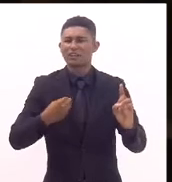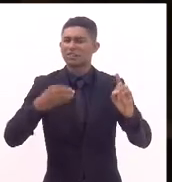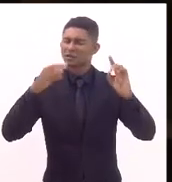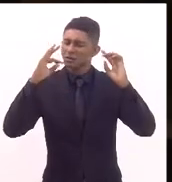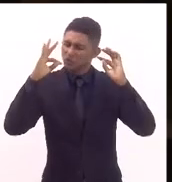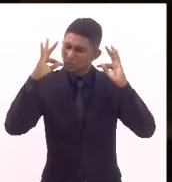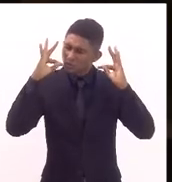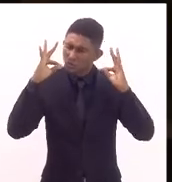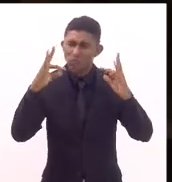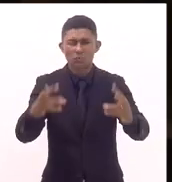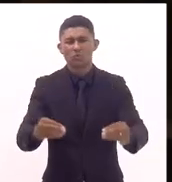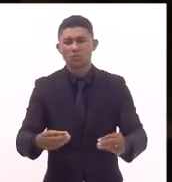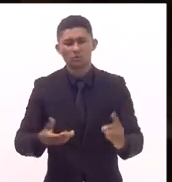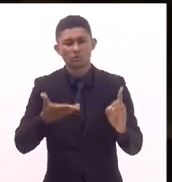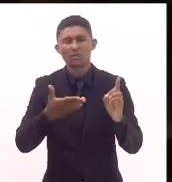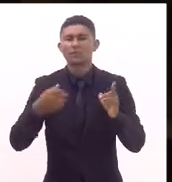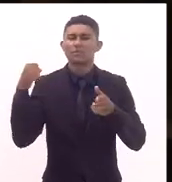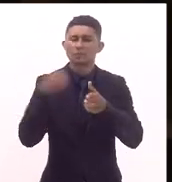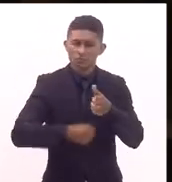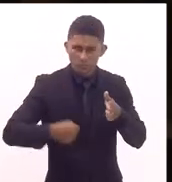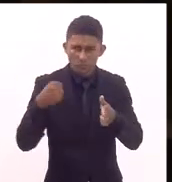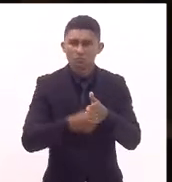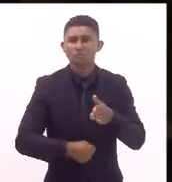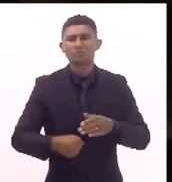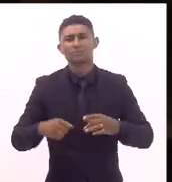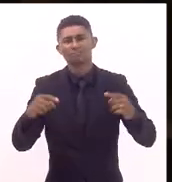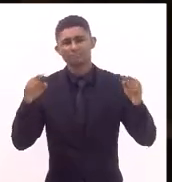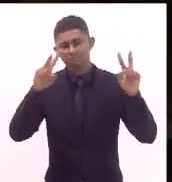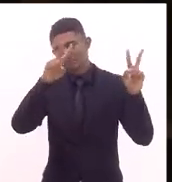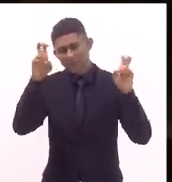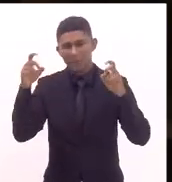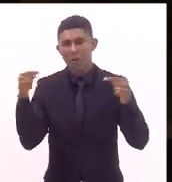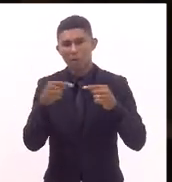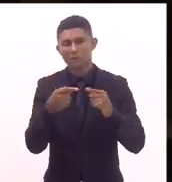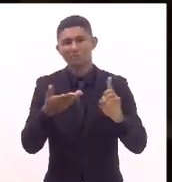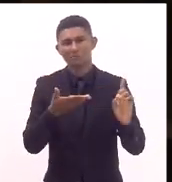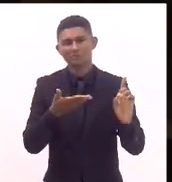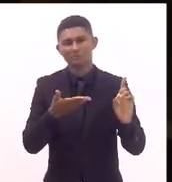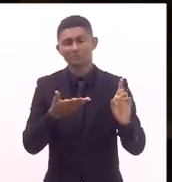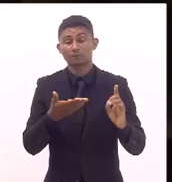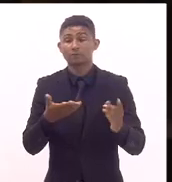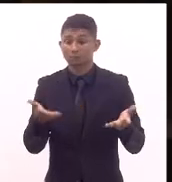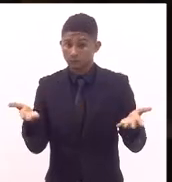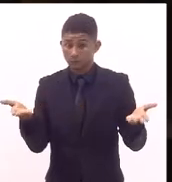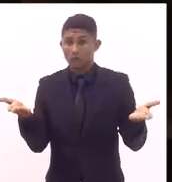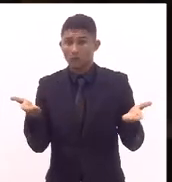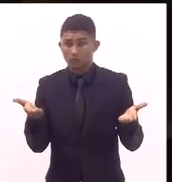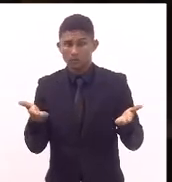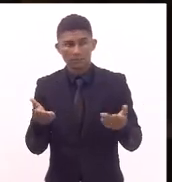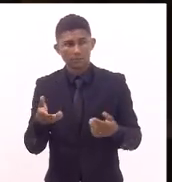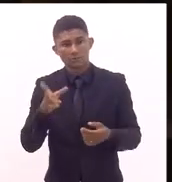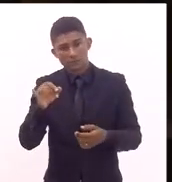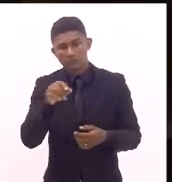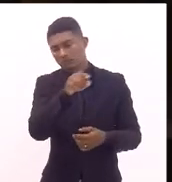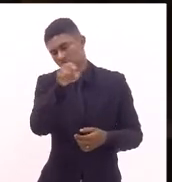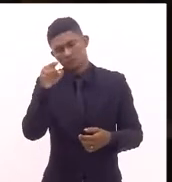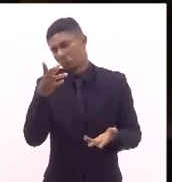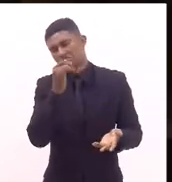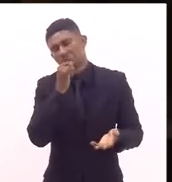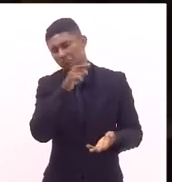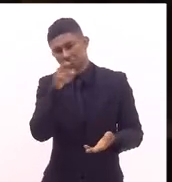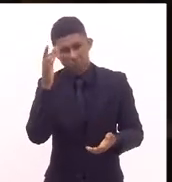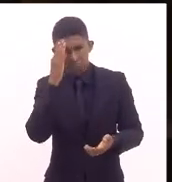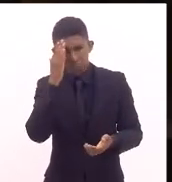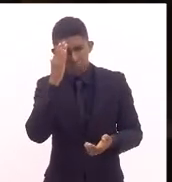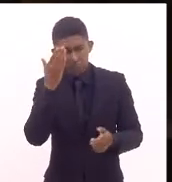aí luta em relação essas questões Benedita Hoje quem não acho que todo mundo sabe